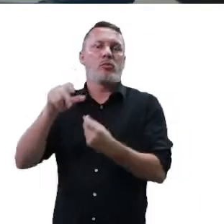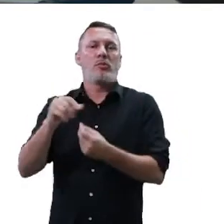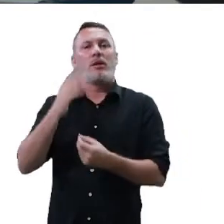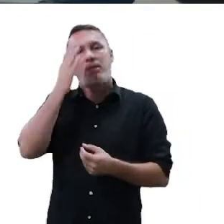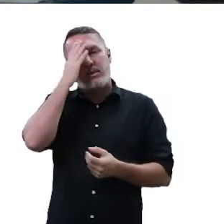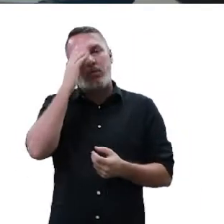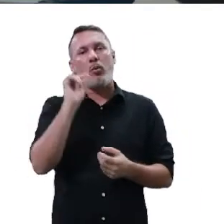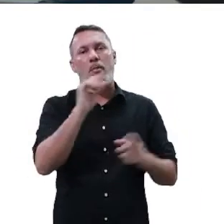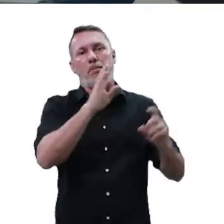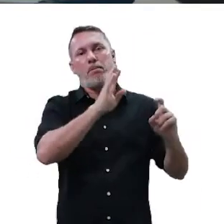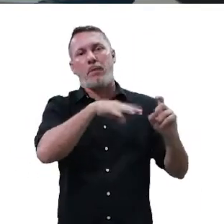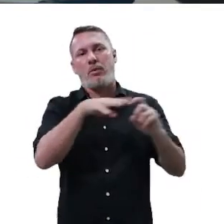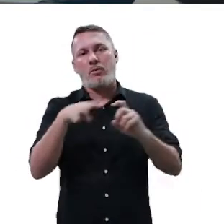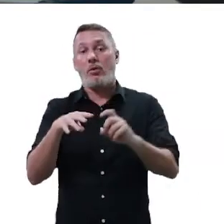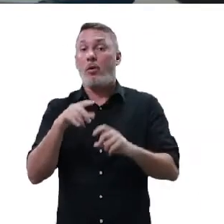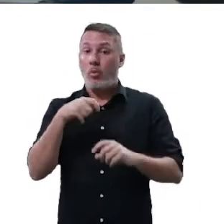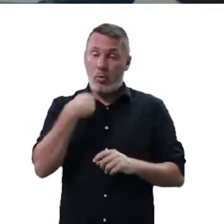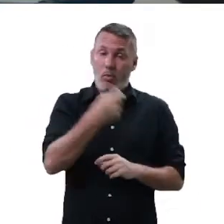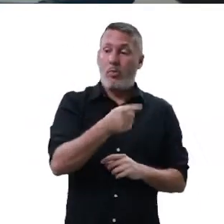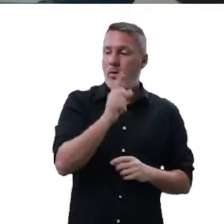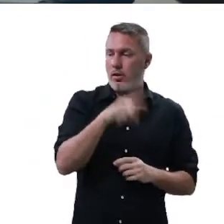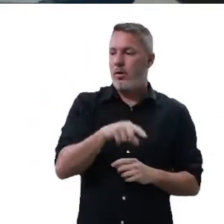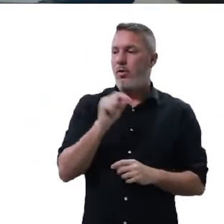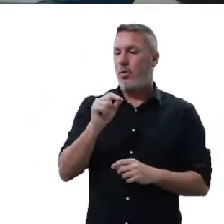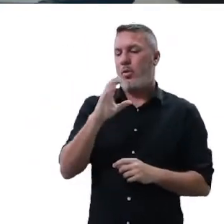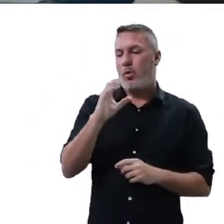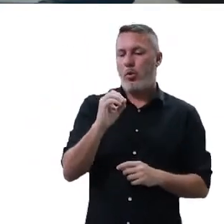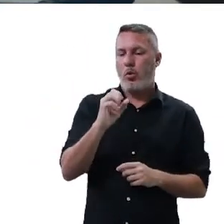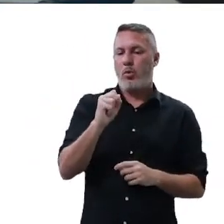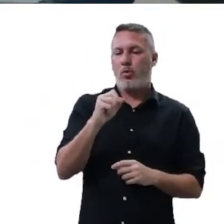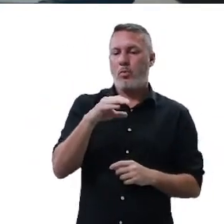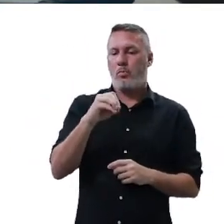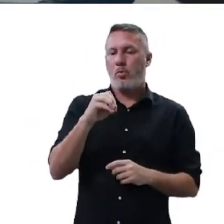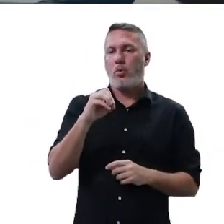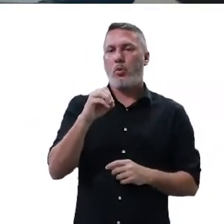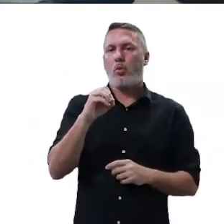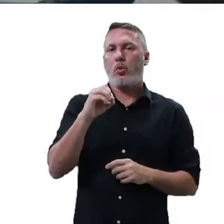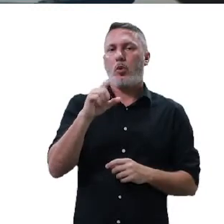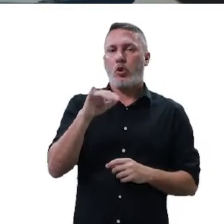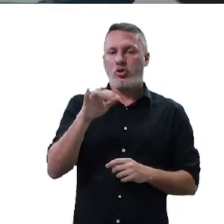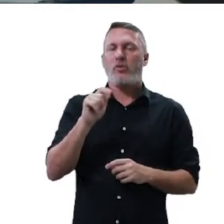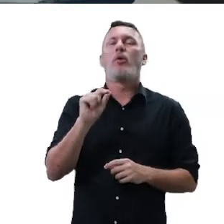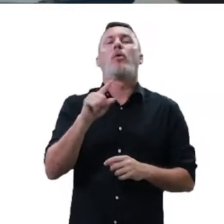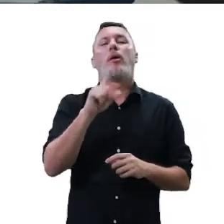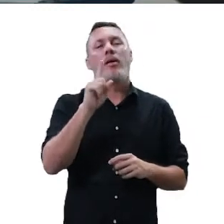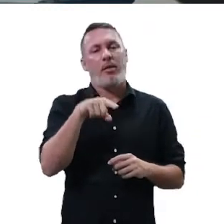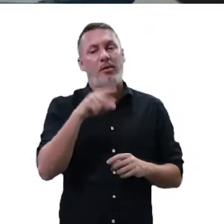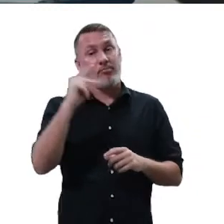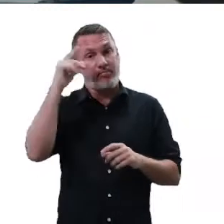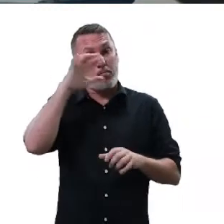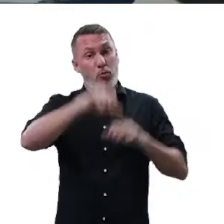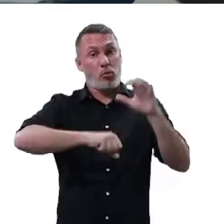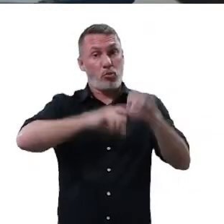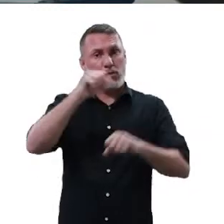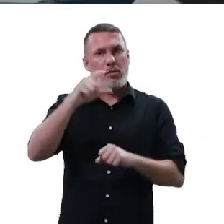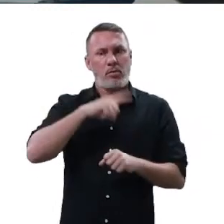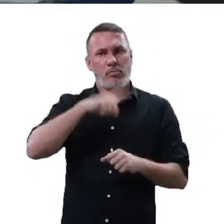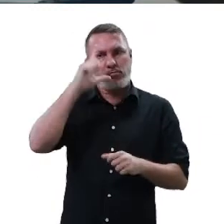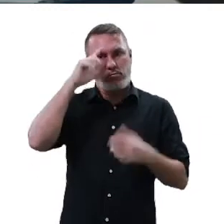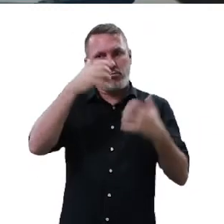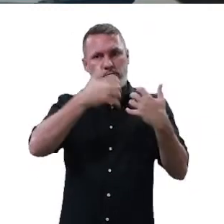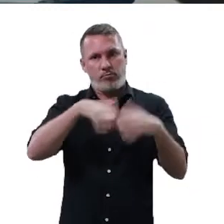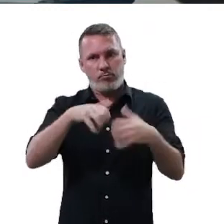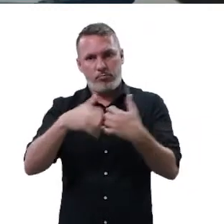universo a partir de mitos. Isso é chamado de cosmogonia. O que os pré-socráticos fizeram, então? Uma busca